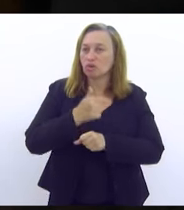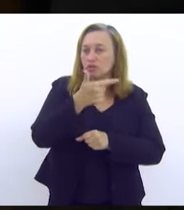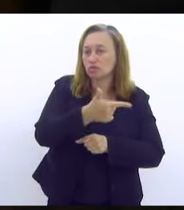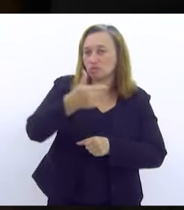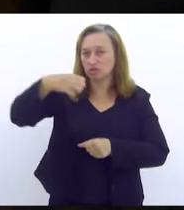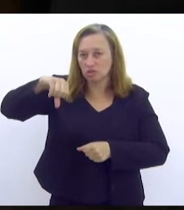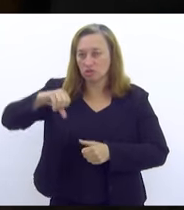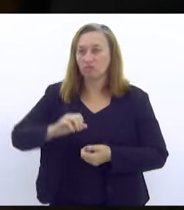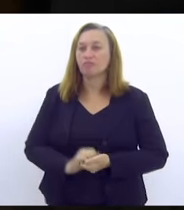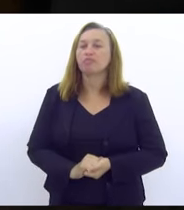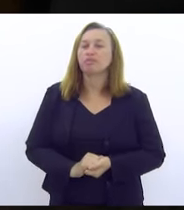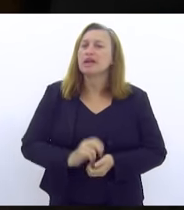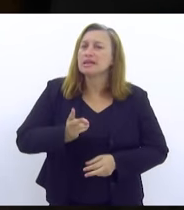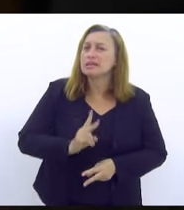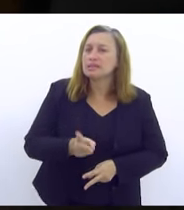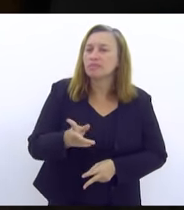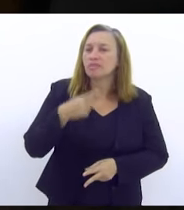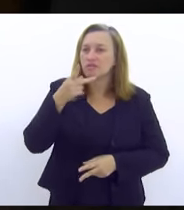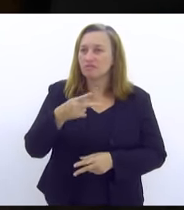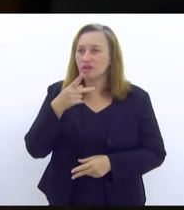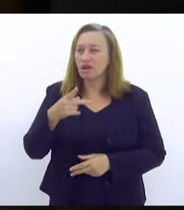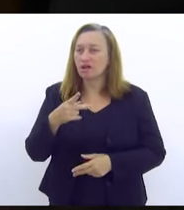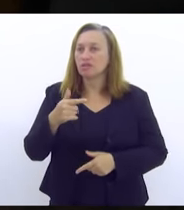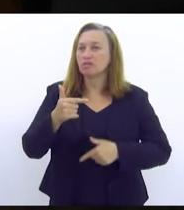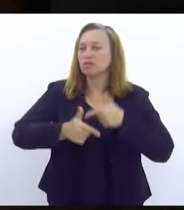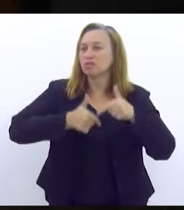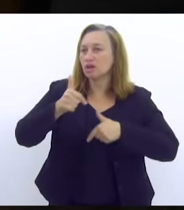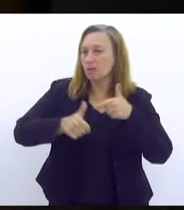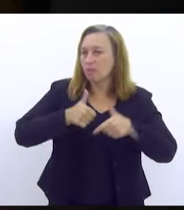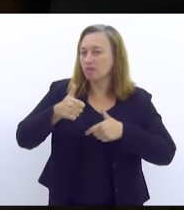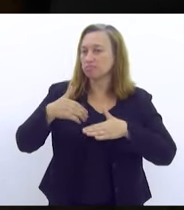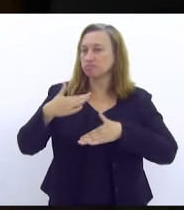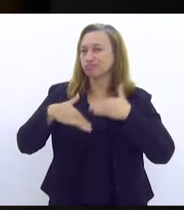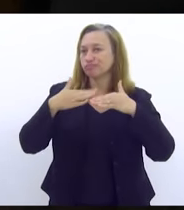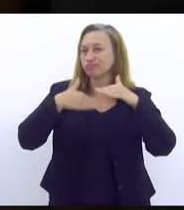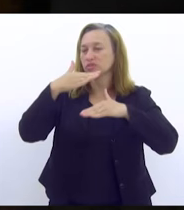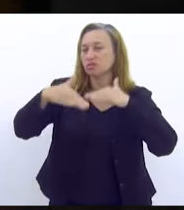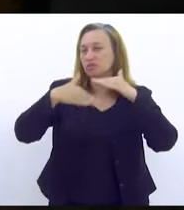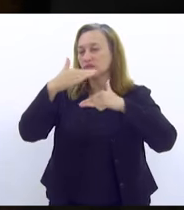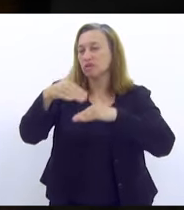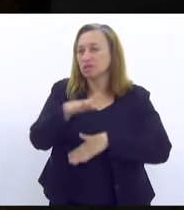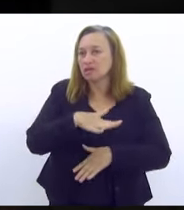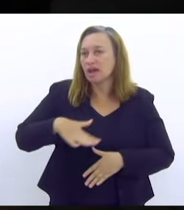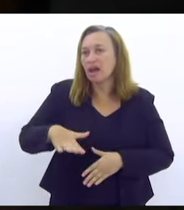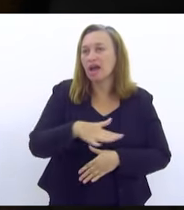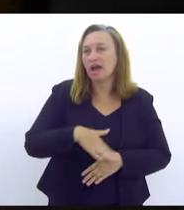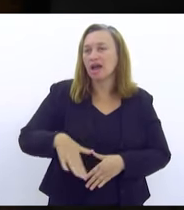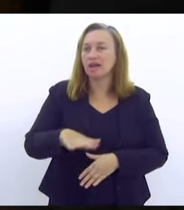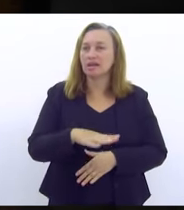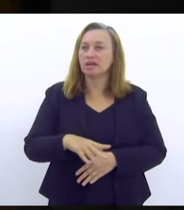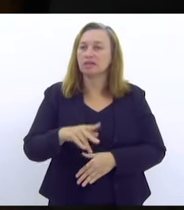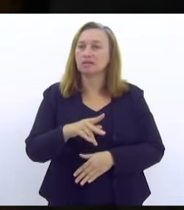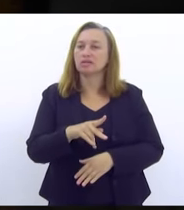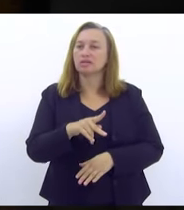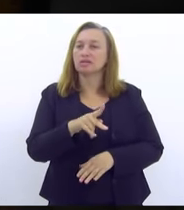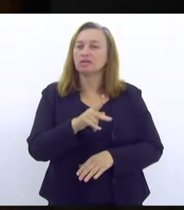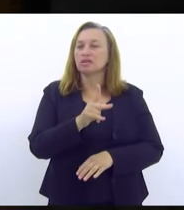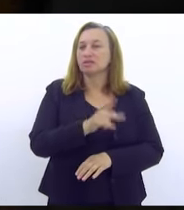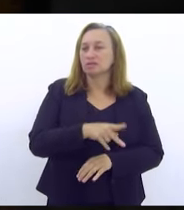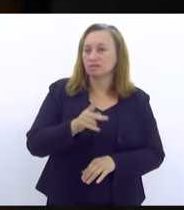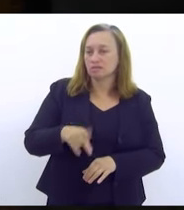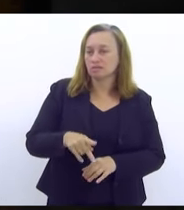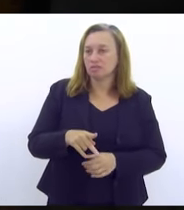2019. Sempre digo que o trabalho que desenvolvi por muitos anos na área educacional foi fundamental para mim.